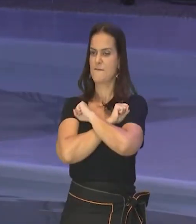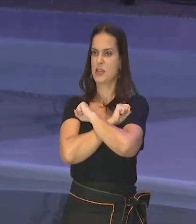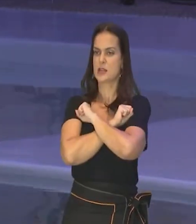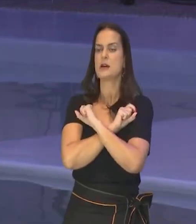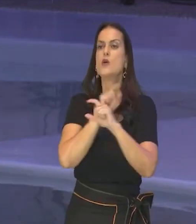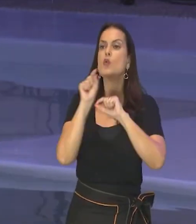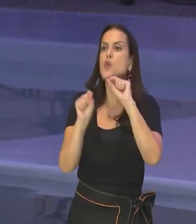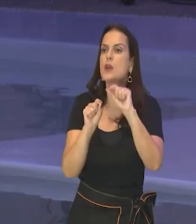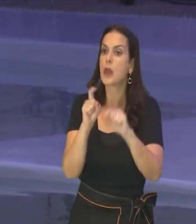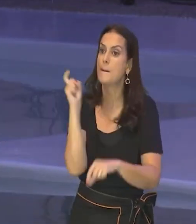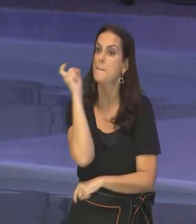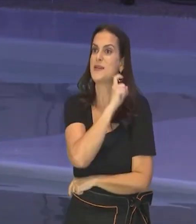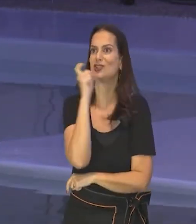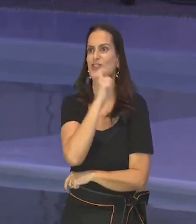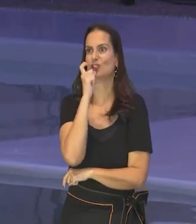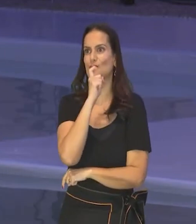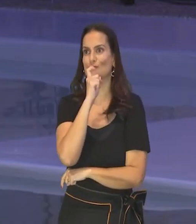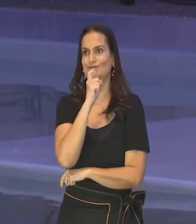estavam neste templo.